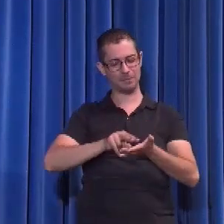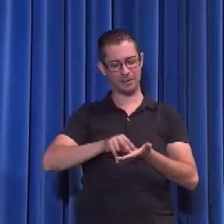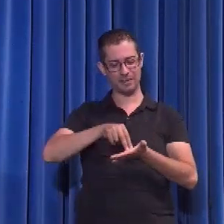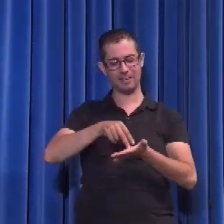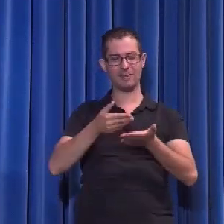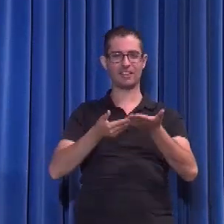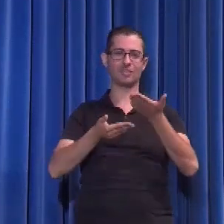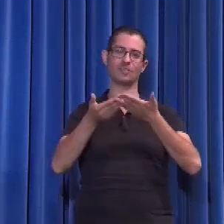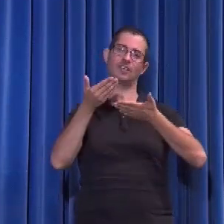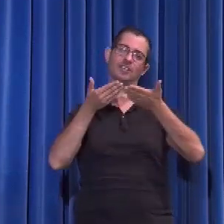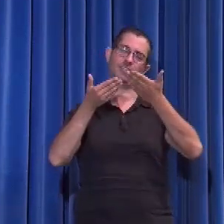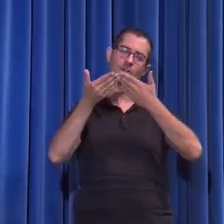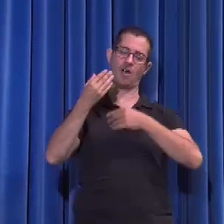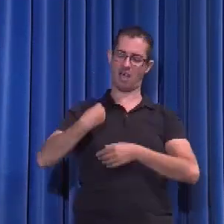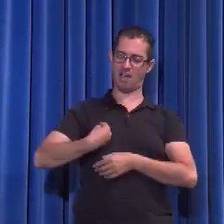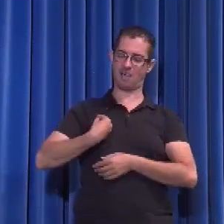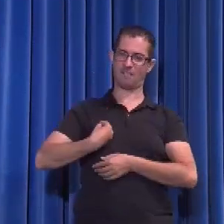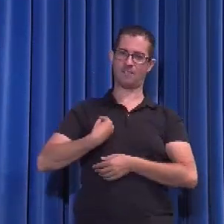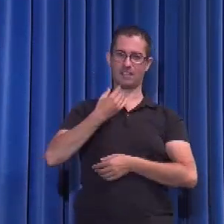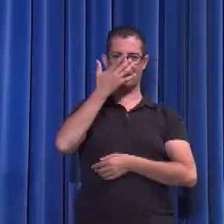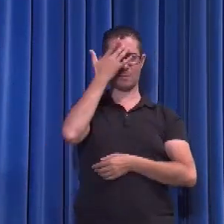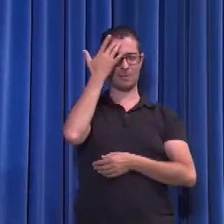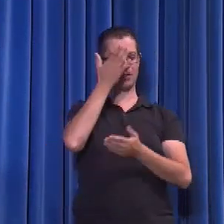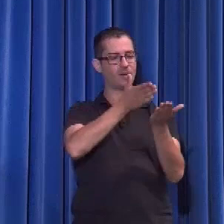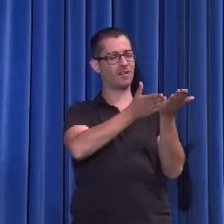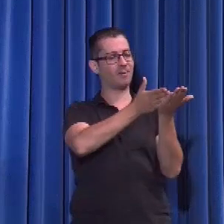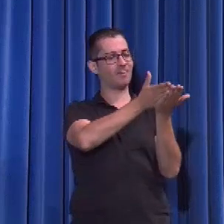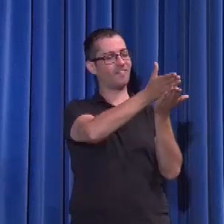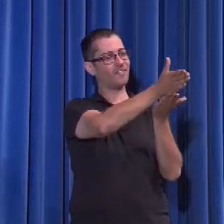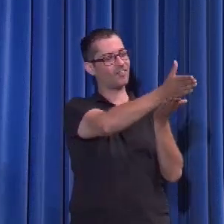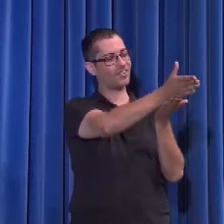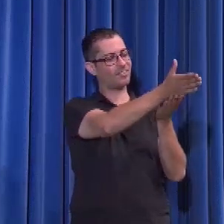ele seguirá para a condenação eterna.